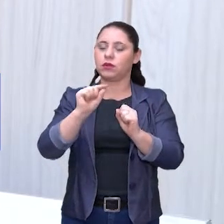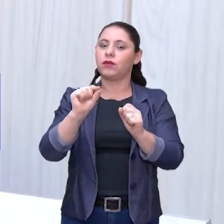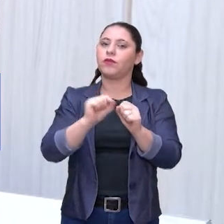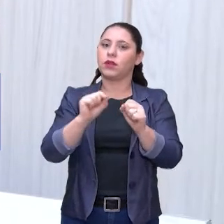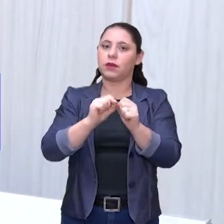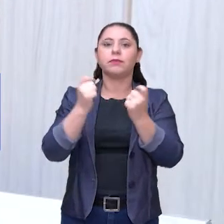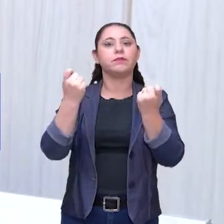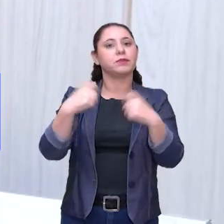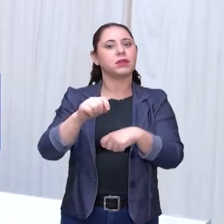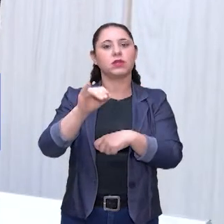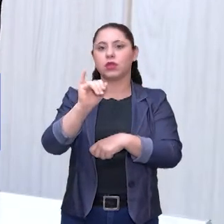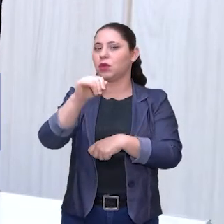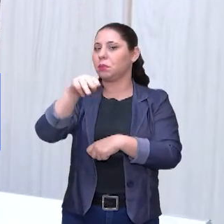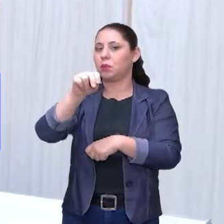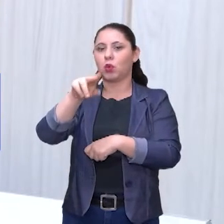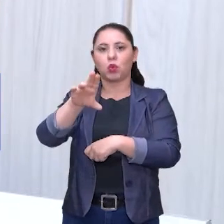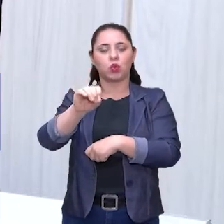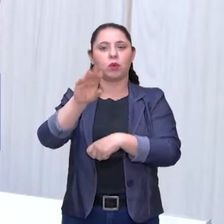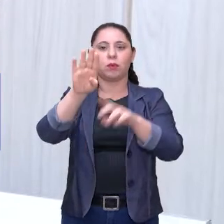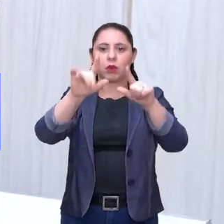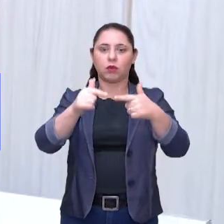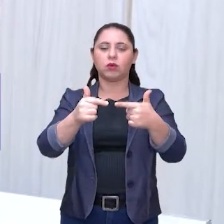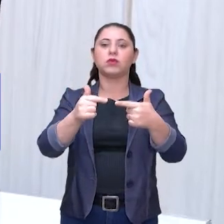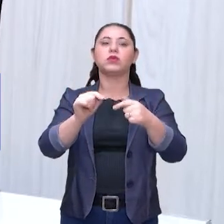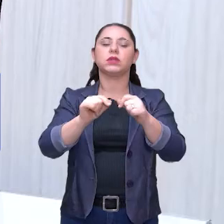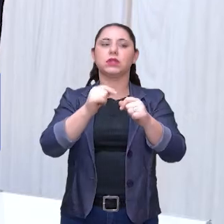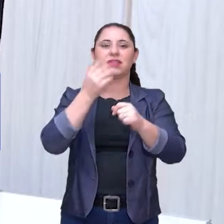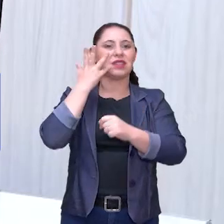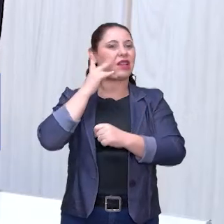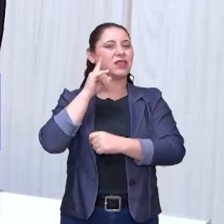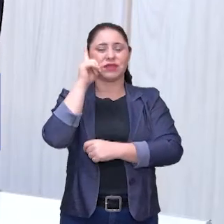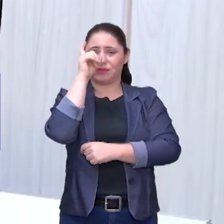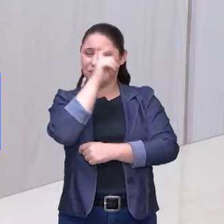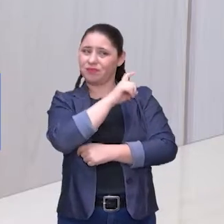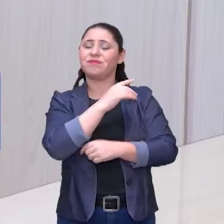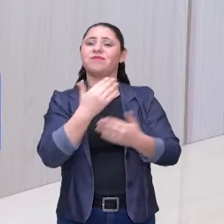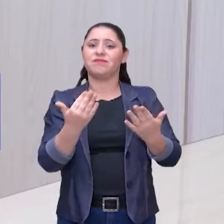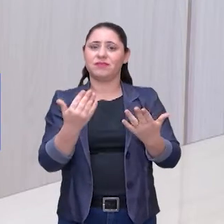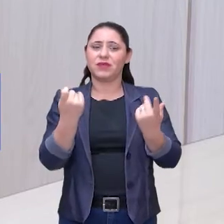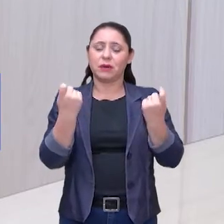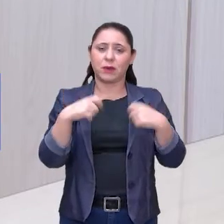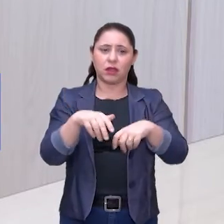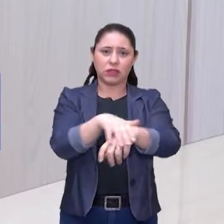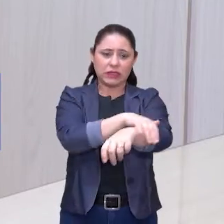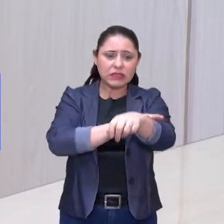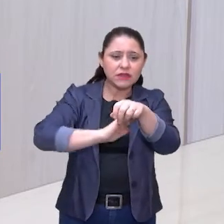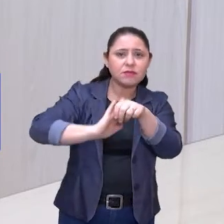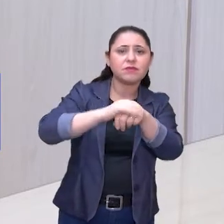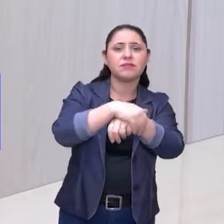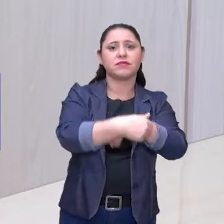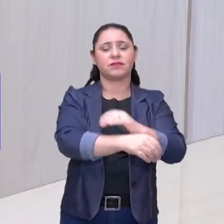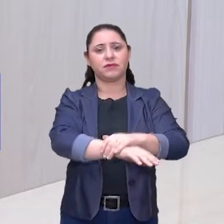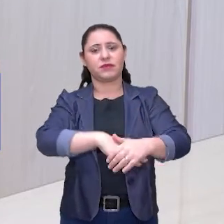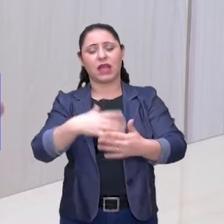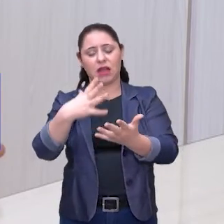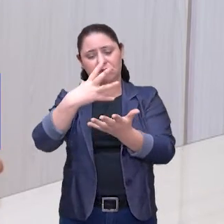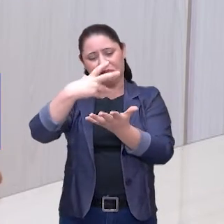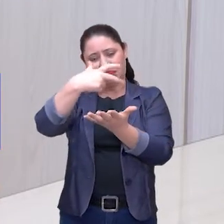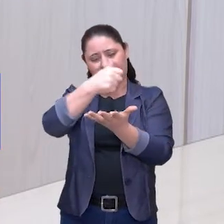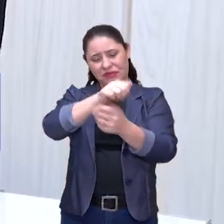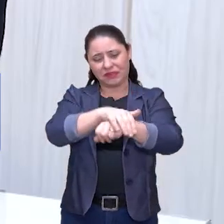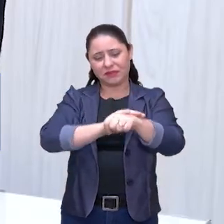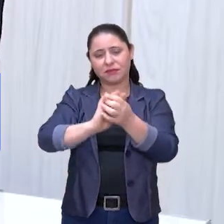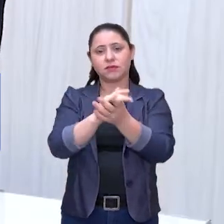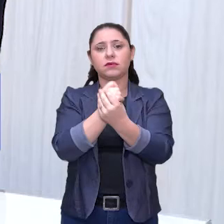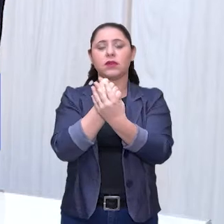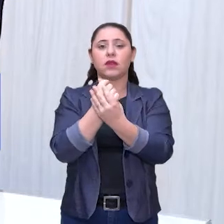pode acontecer. E aí a gente tem que entrar com o imunobiológico, né? Uma criança é bem complicado, né, doutor? E tem que estar bem hidratada a